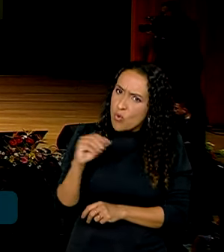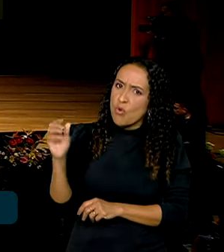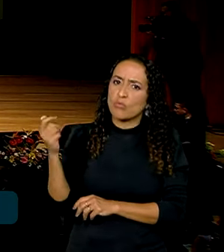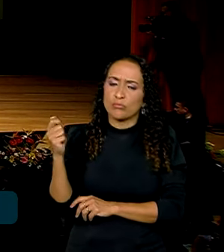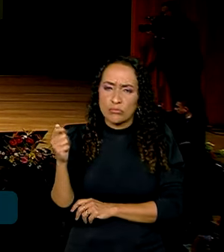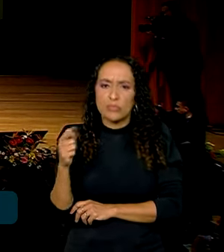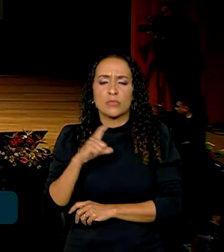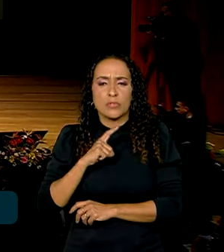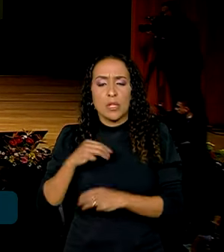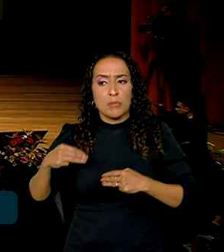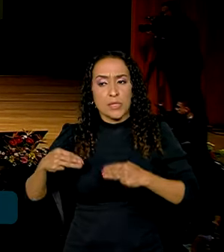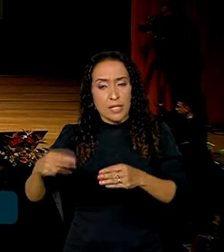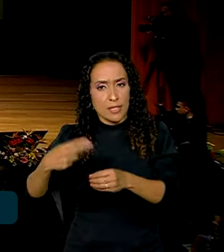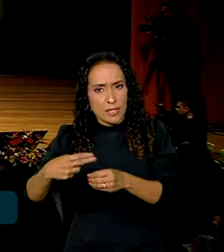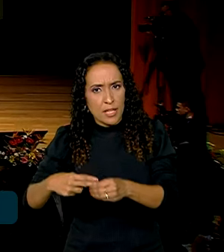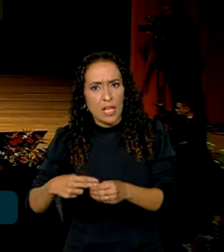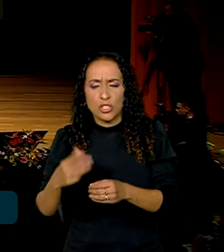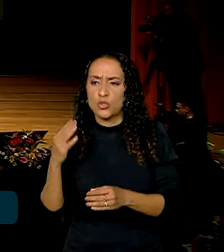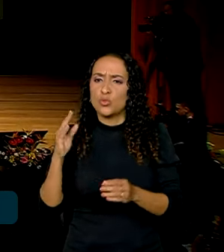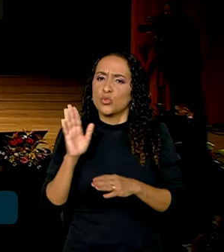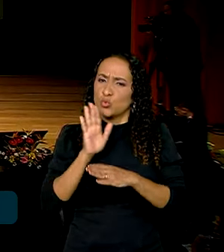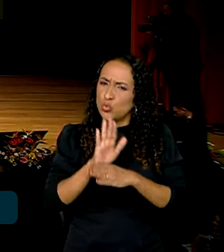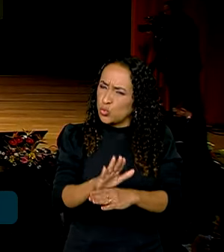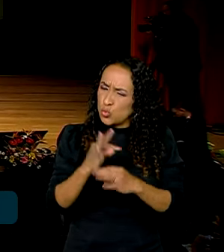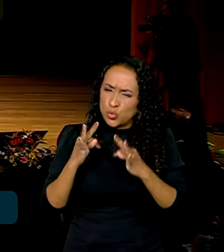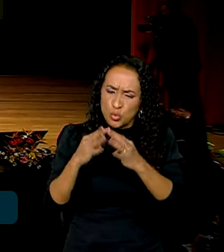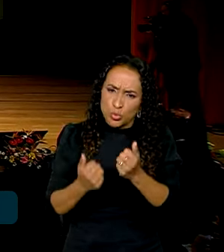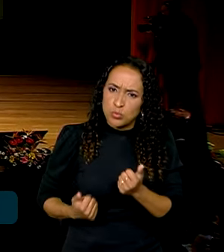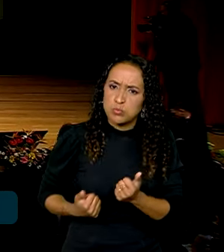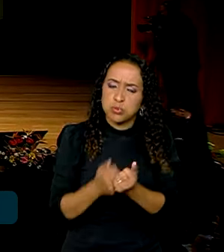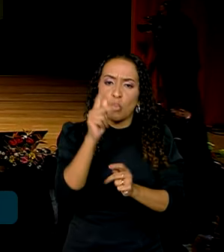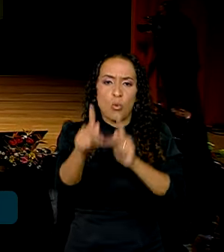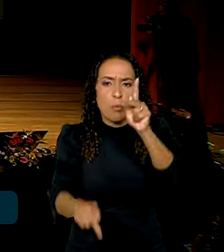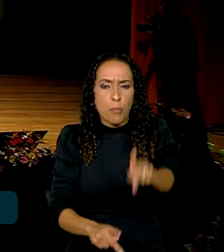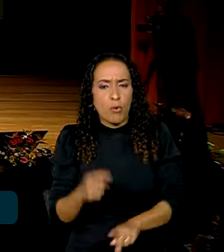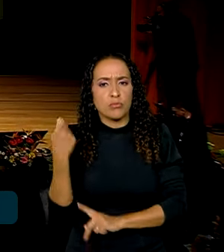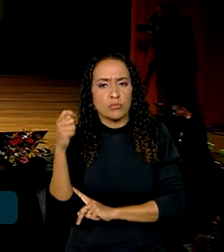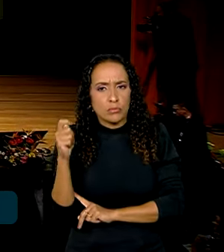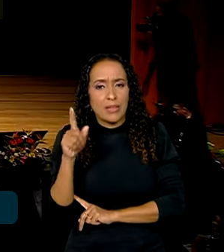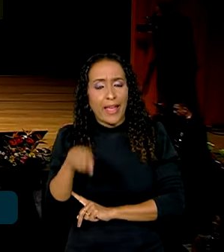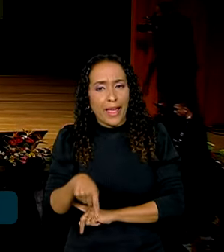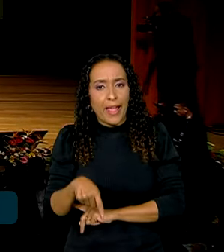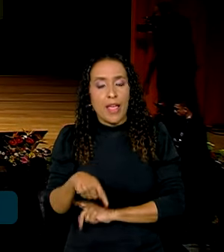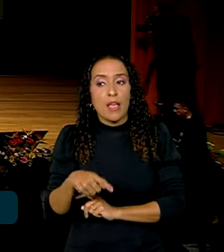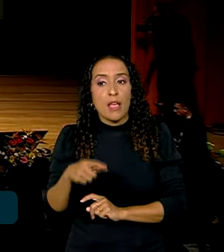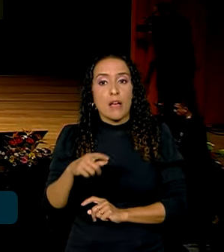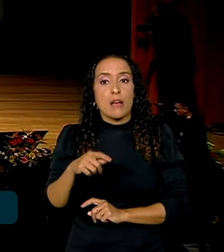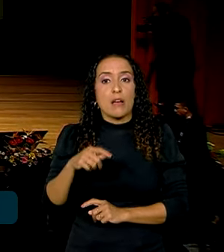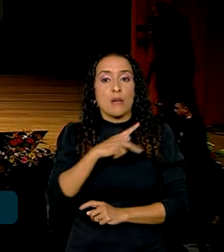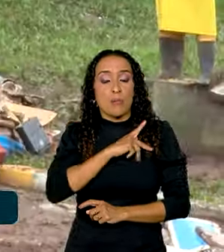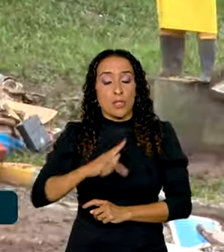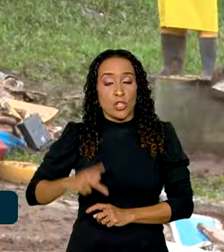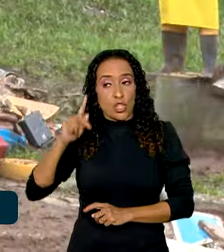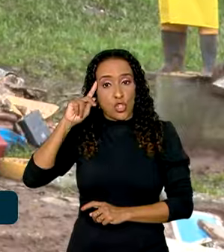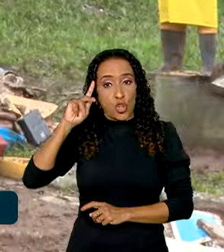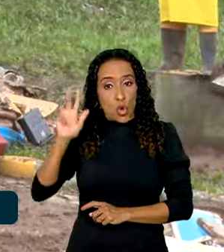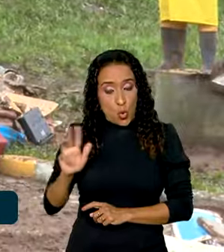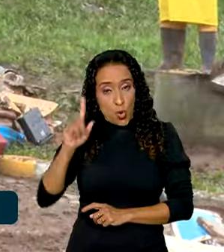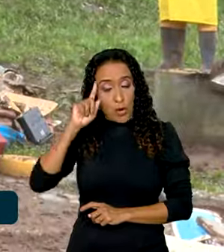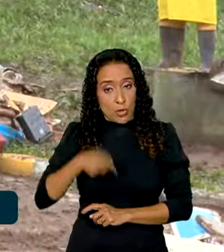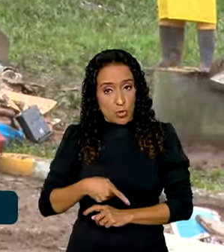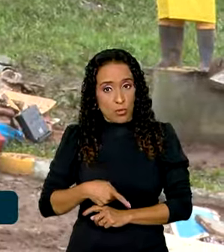estaremos lá no Ministério das Cidades para lhe dar todo o suporte, dar o suporte ao povo do Rio Grande do Sul, que essa é a determinação que o presidente Lula nos deu.